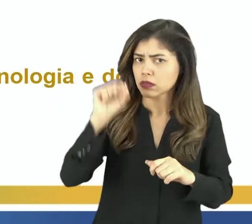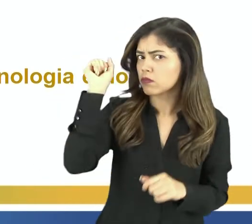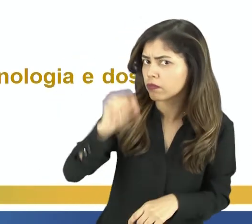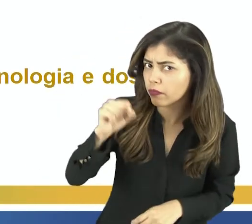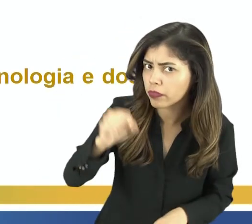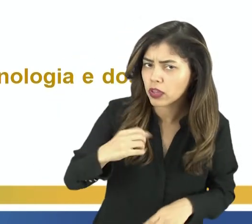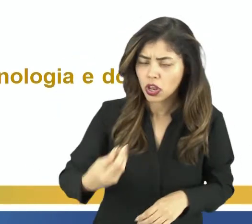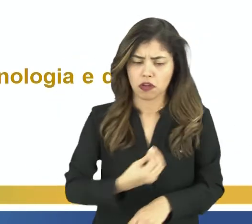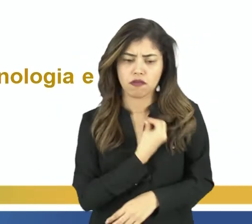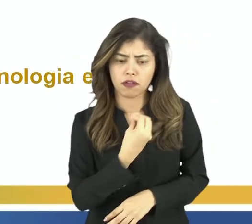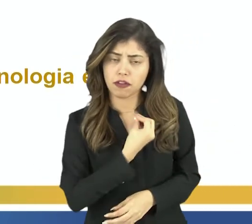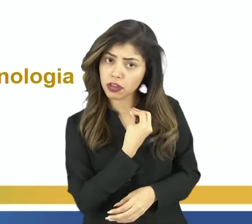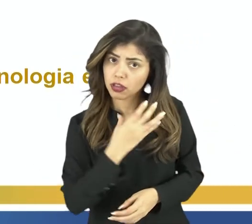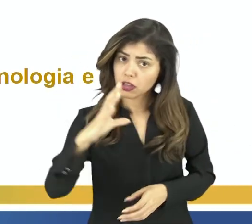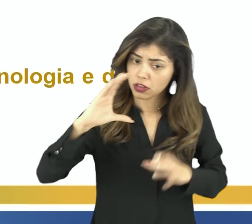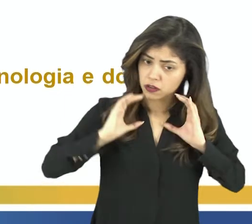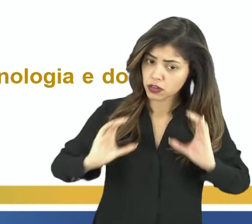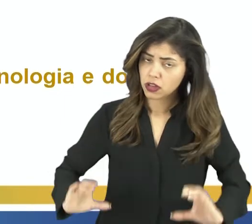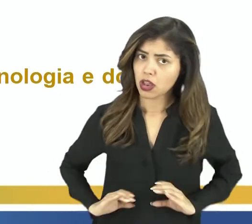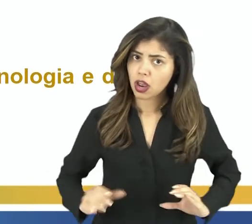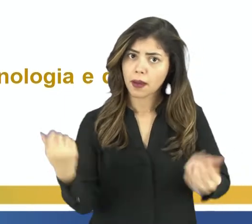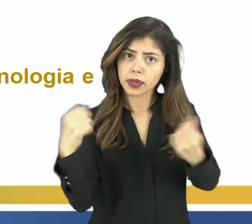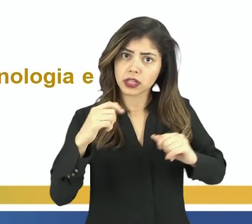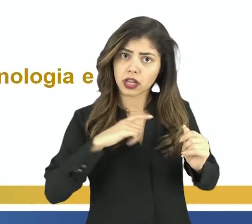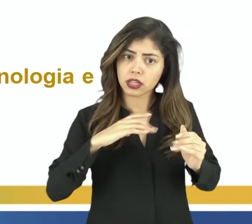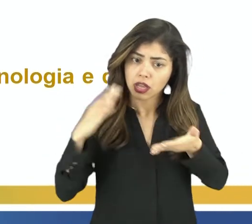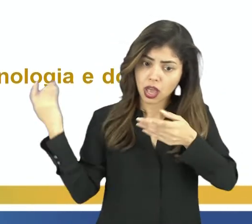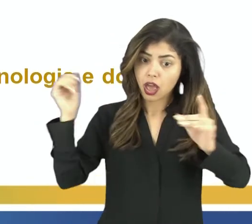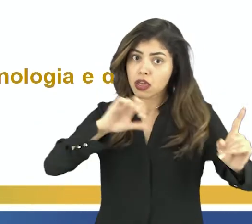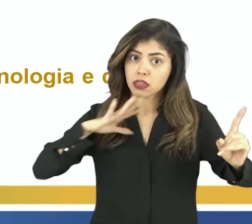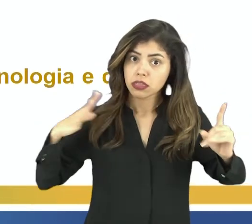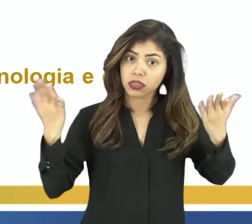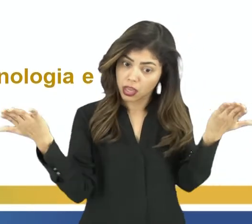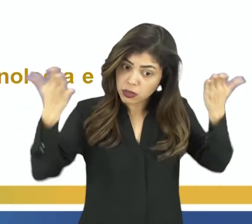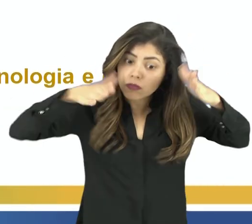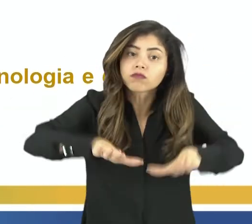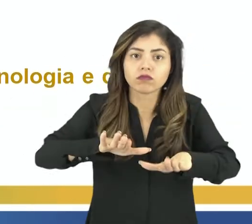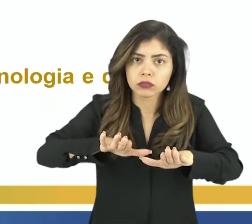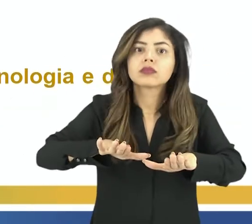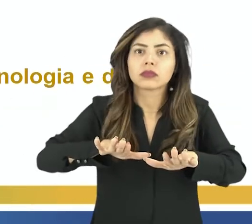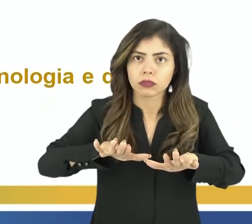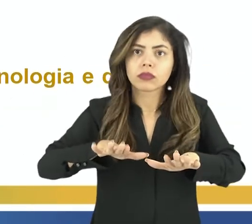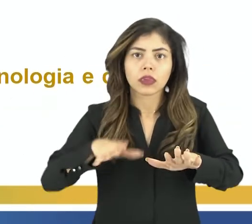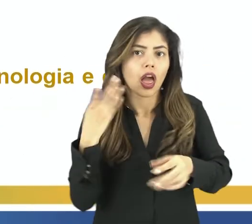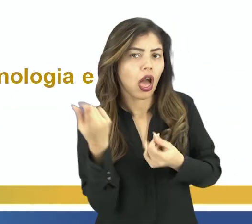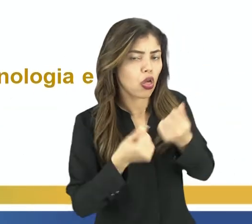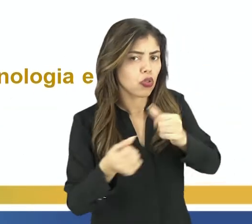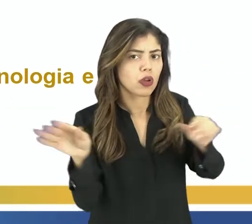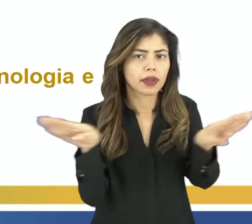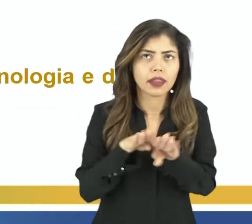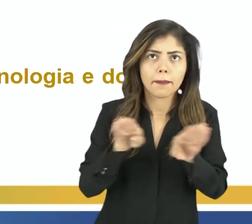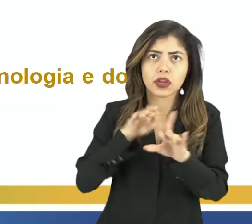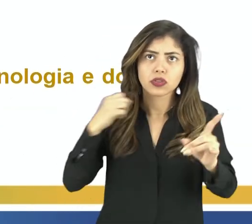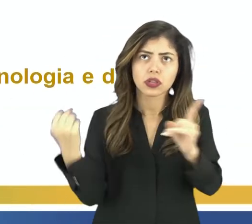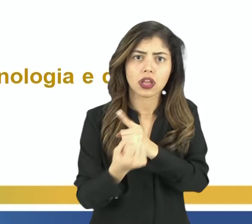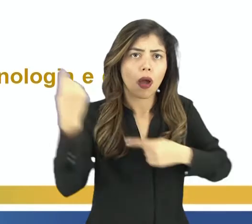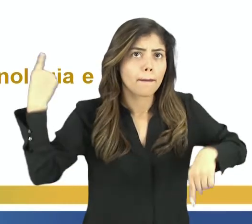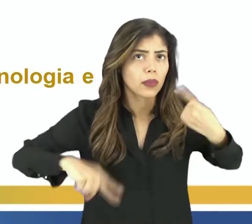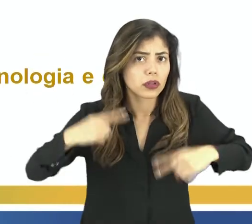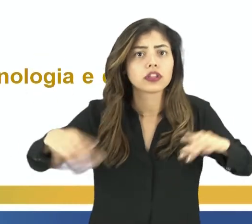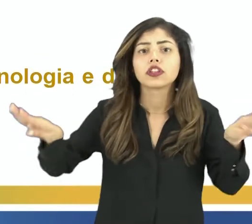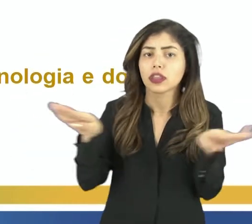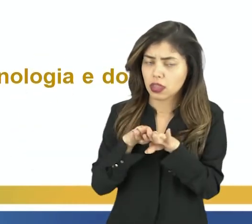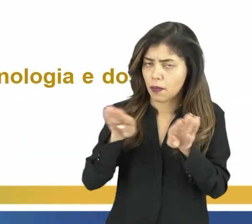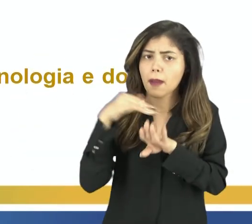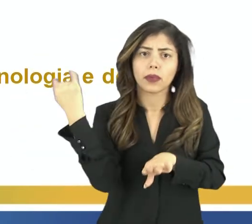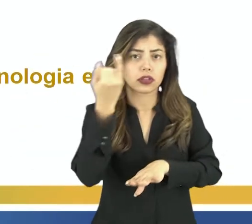para uma vivência da cidadania. É a questão da inclusão, principalmente a inclusão econômica e social. A política também